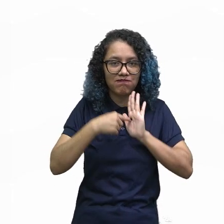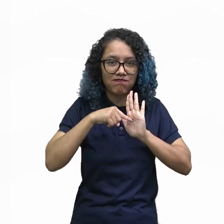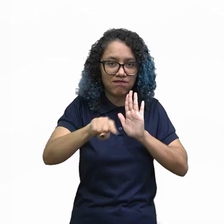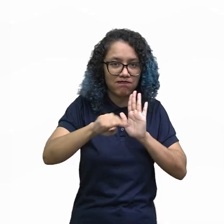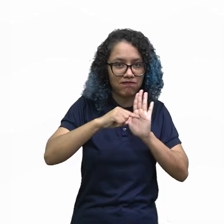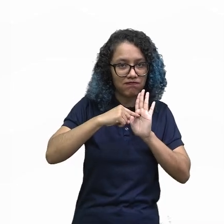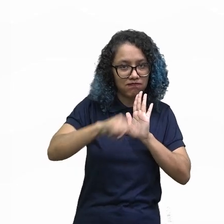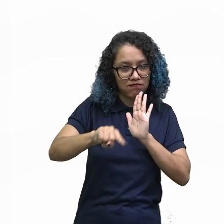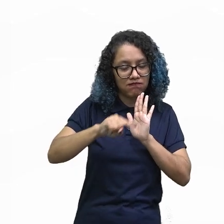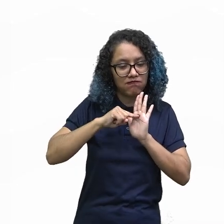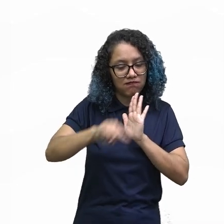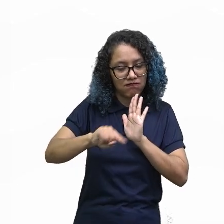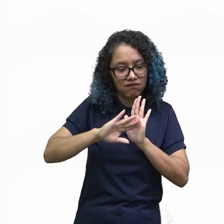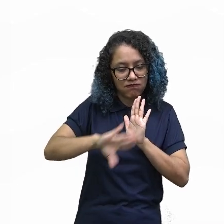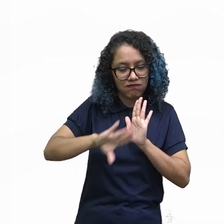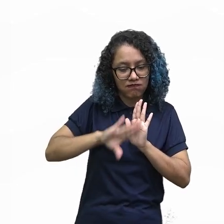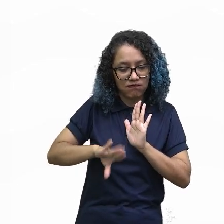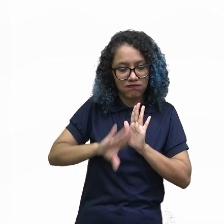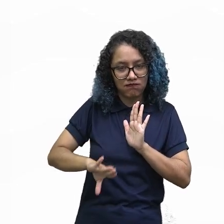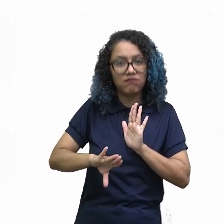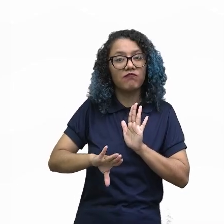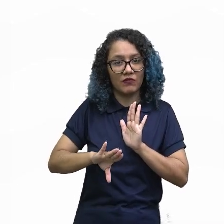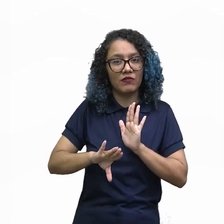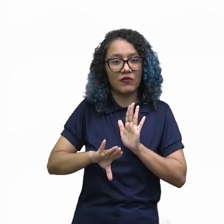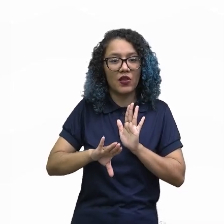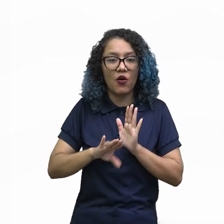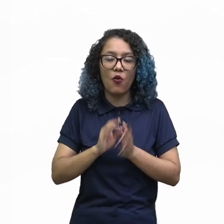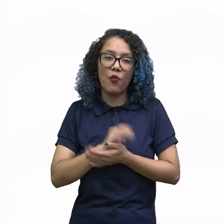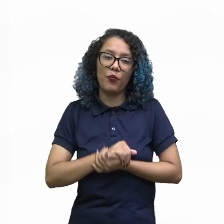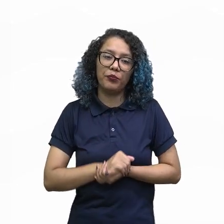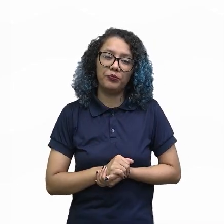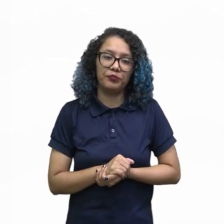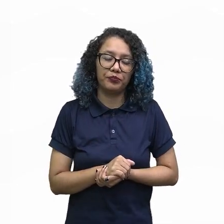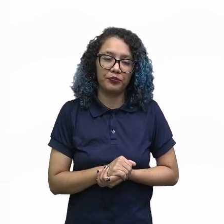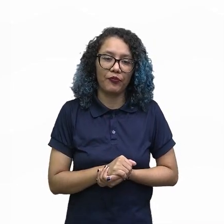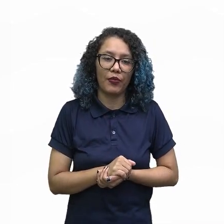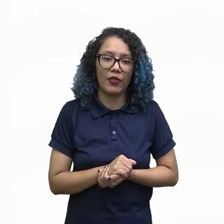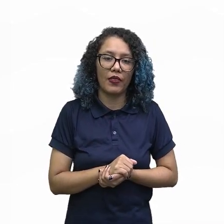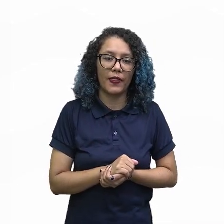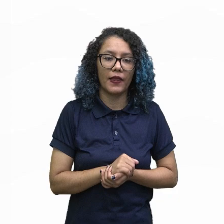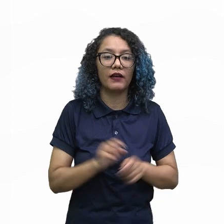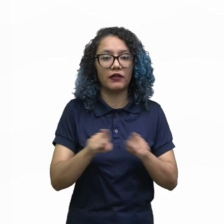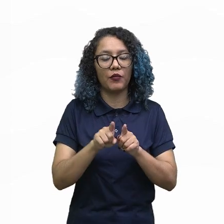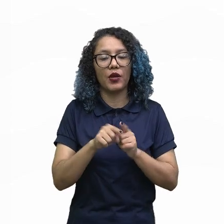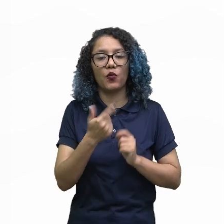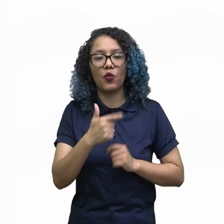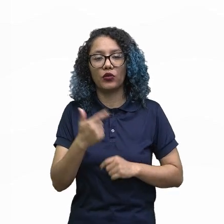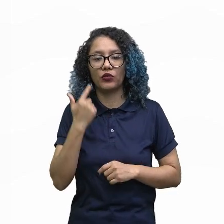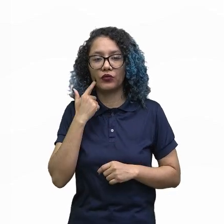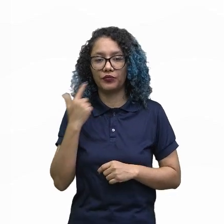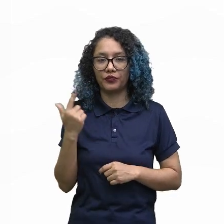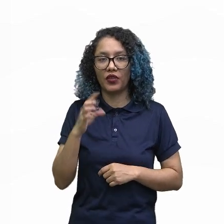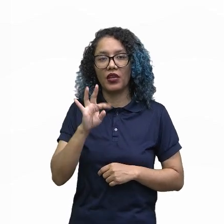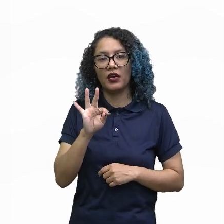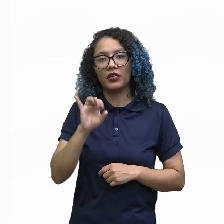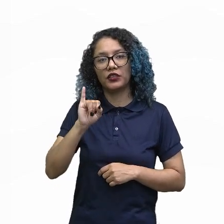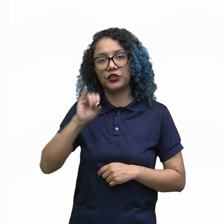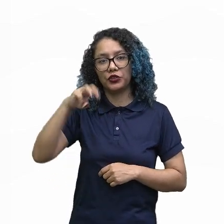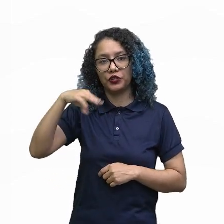tentar destruir esse agente patógeno. A gente observa também o timo, né, logo abaixo, ali